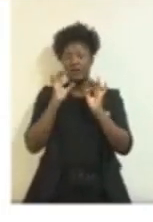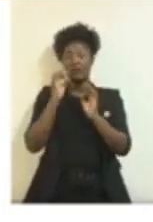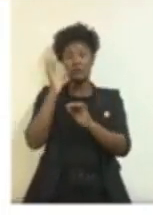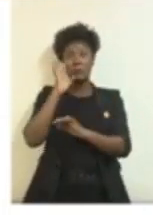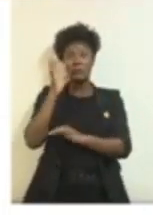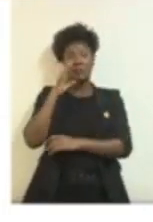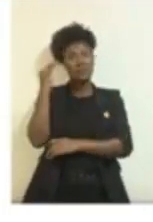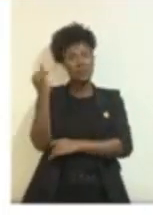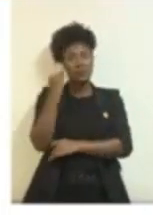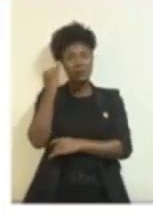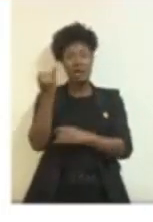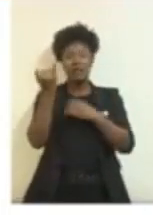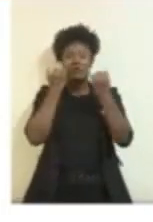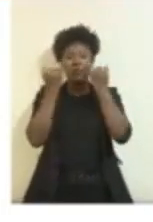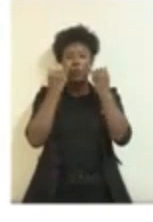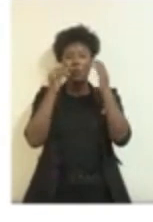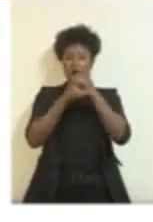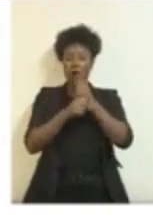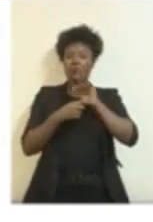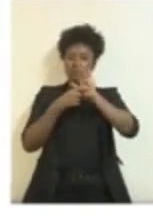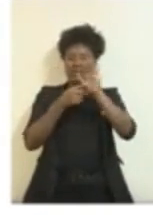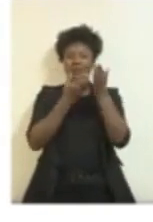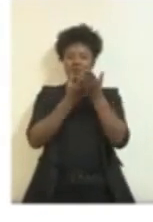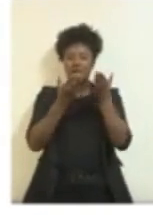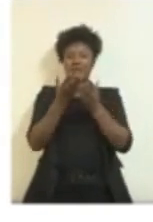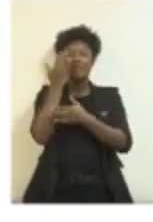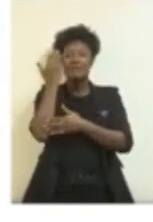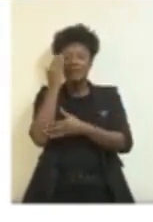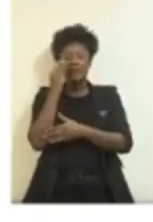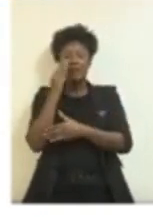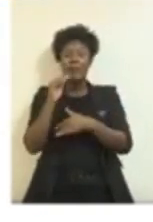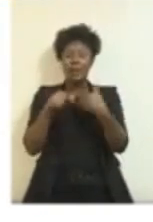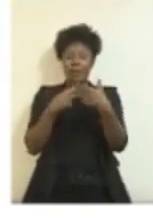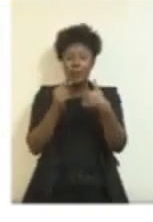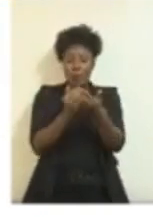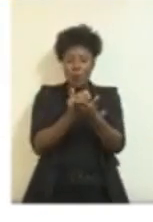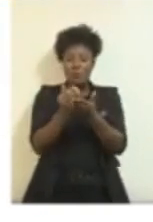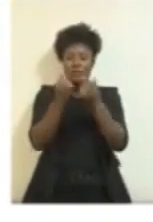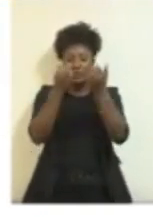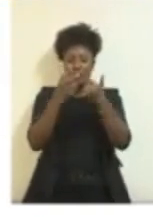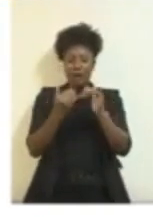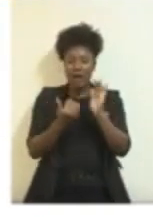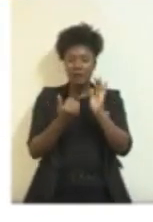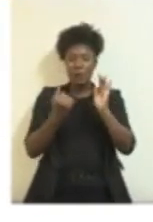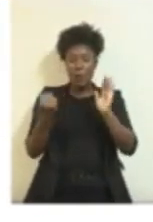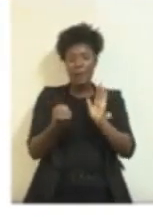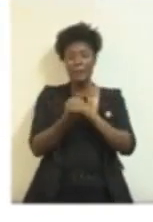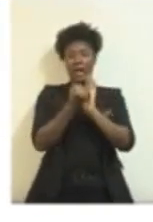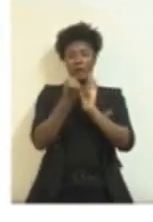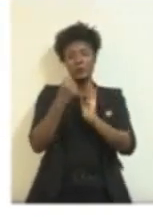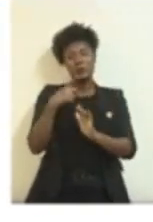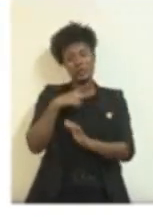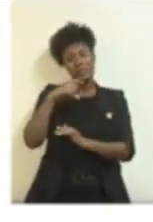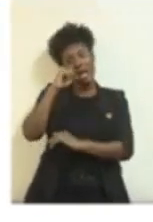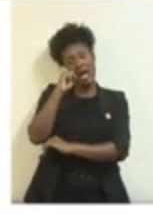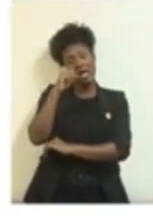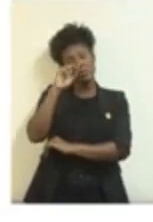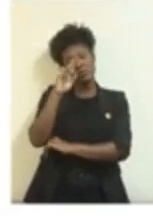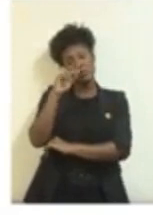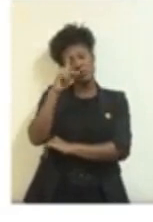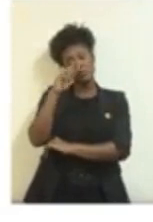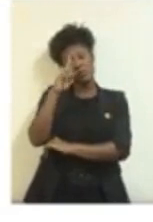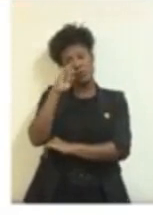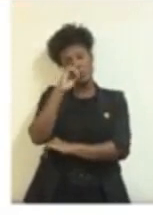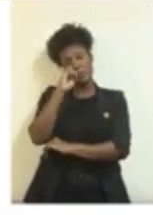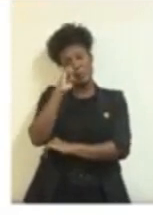um pouco esse dado da biodiversidade antes de poder começar a falar dos impactos da supressão também, né? Então, depois, assim, obviamente, o pessoal do